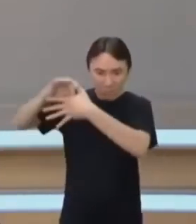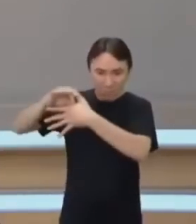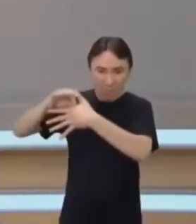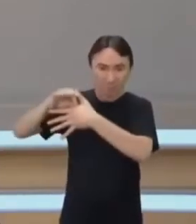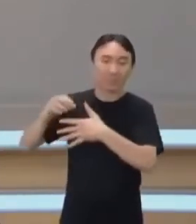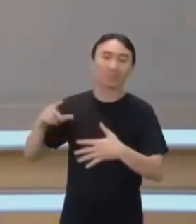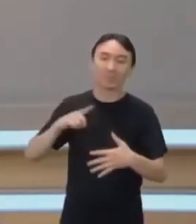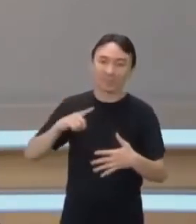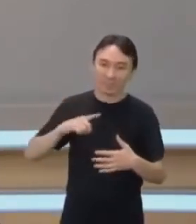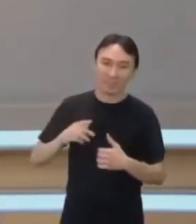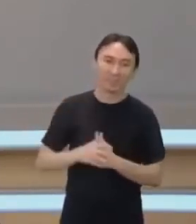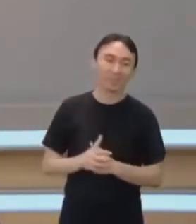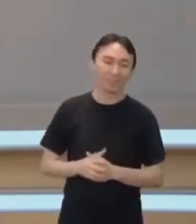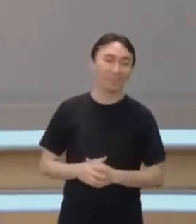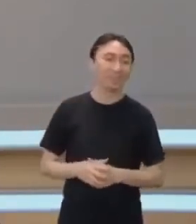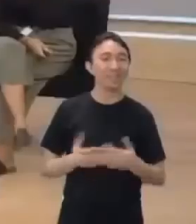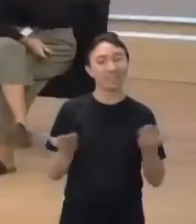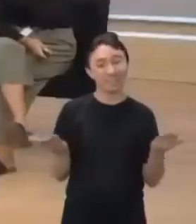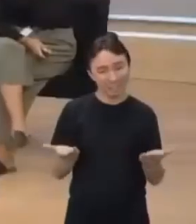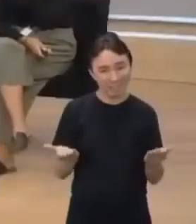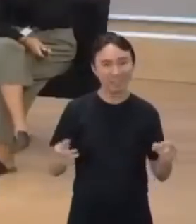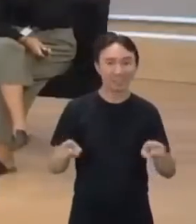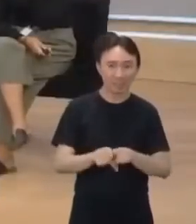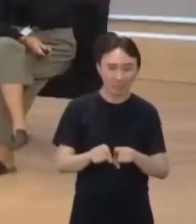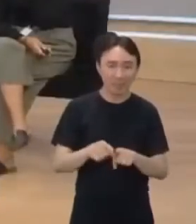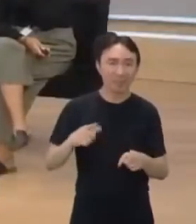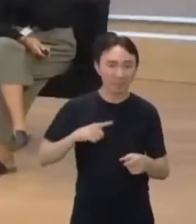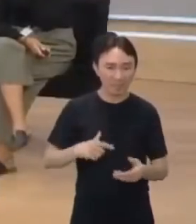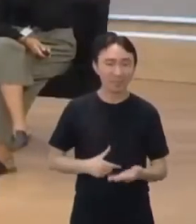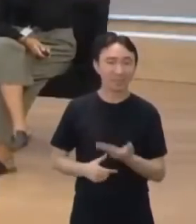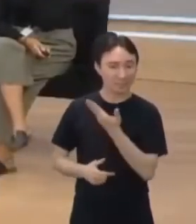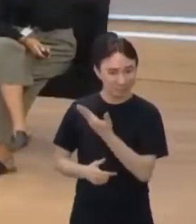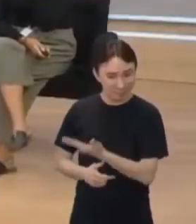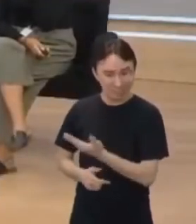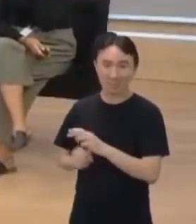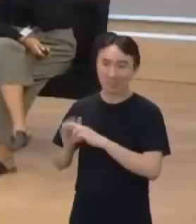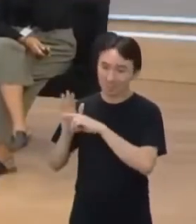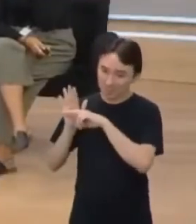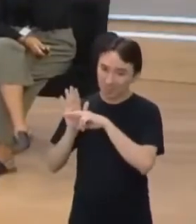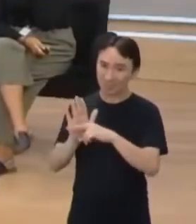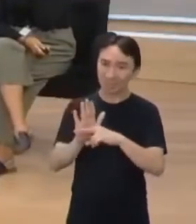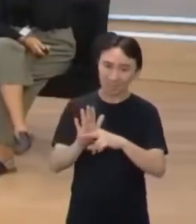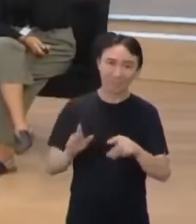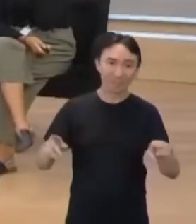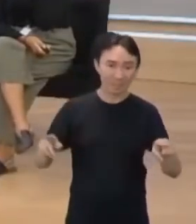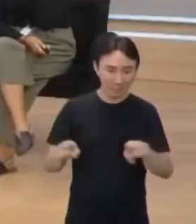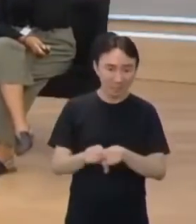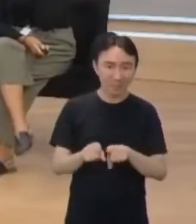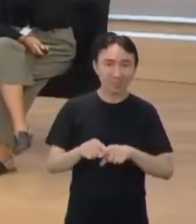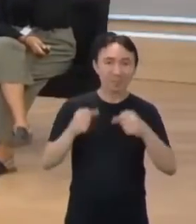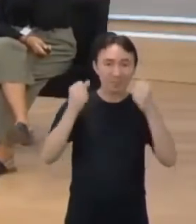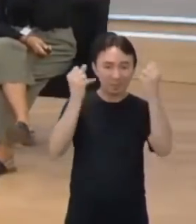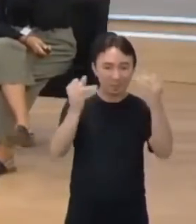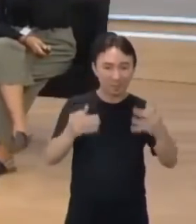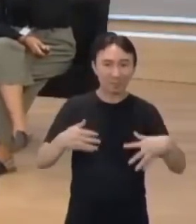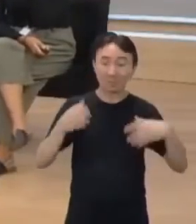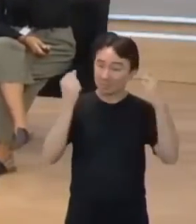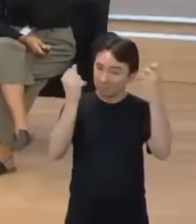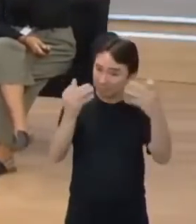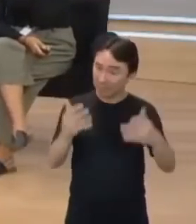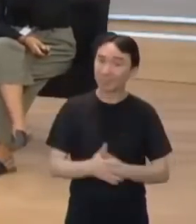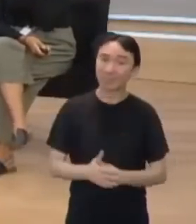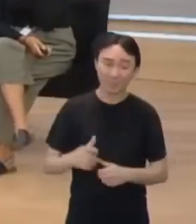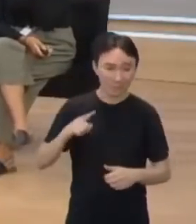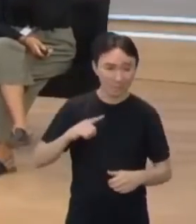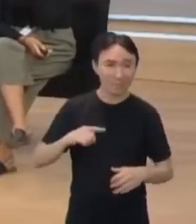representativa. Estamos aqui com os representantes da equipe também, que vão falar um pouquinho para vocês, tá bom? Então, nós temos uma série de